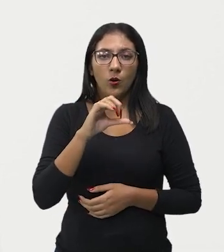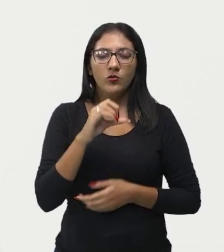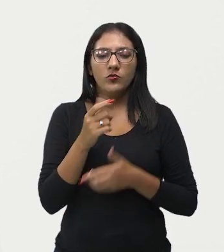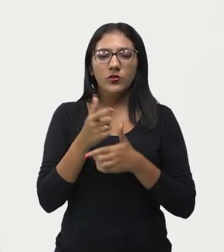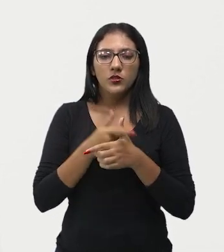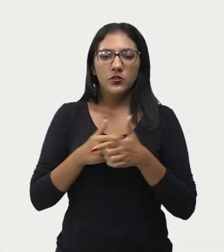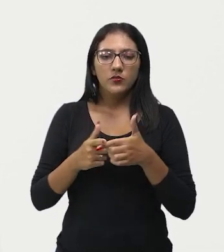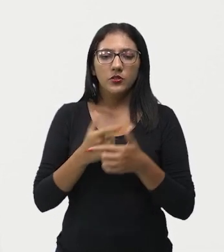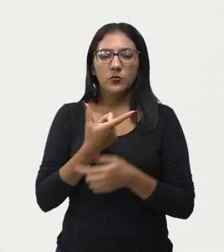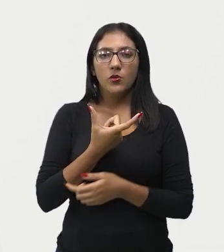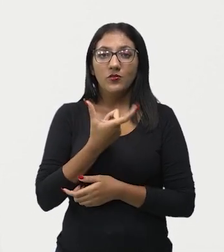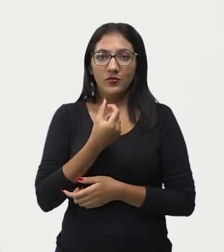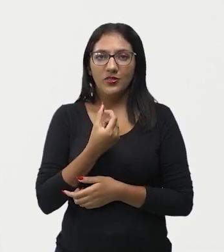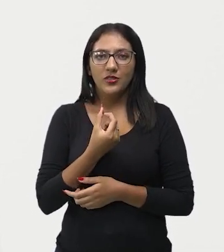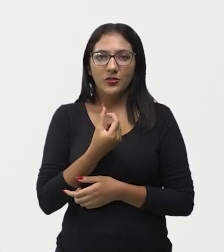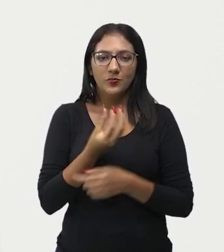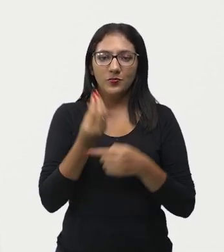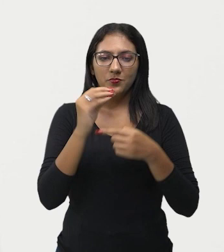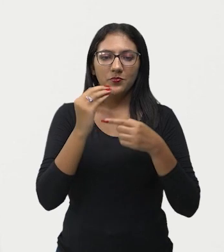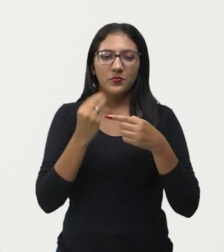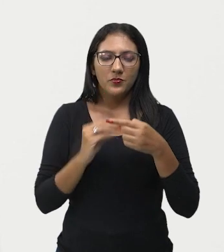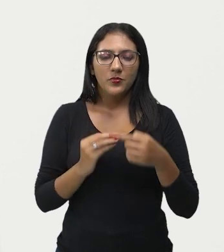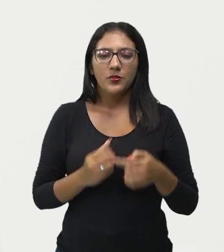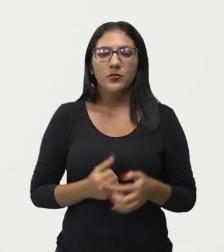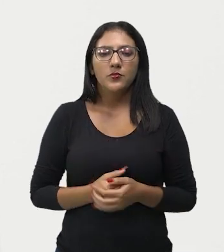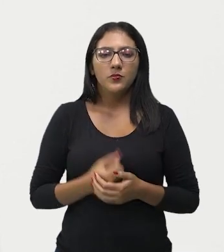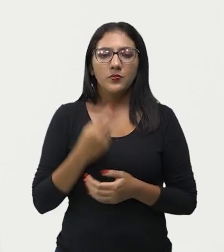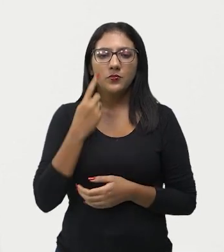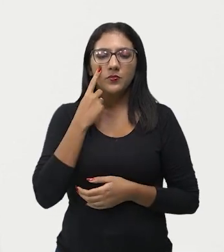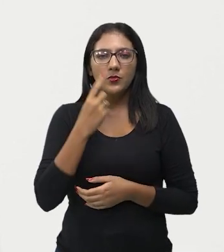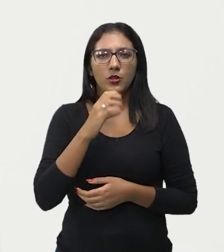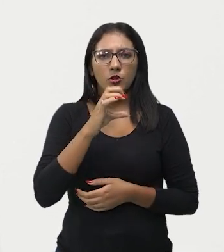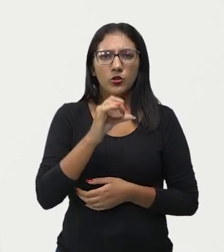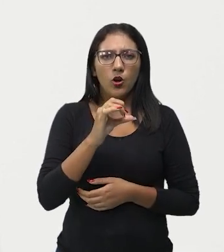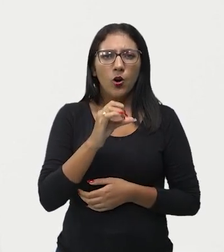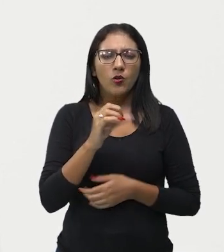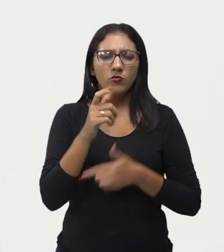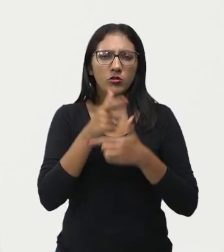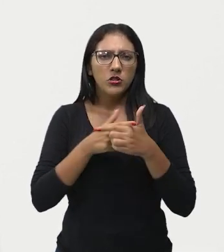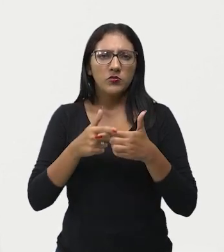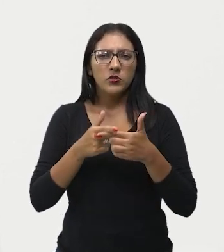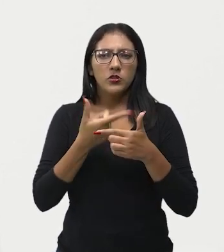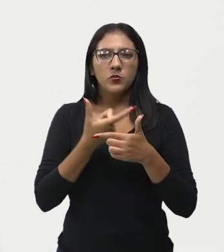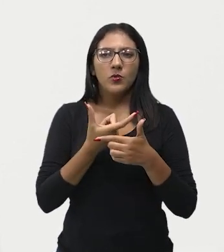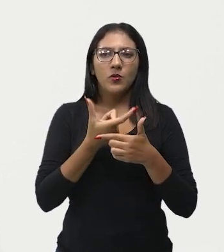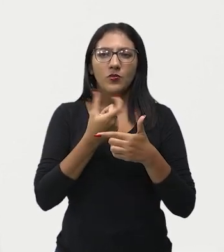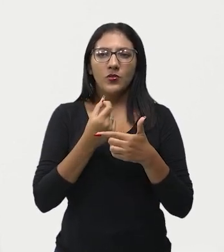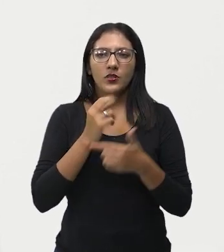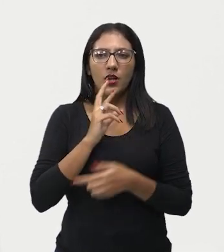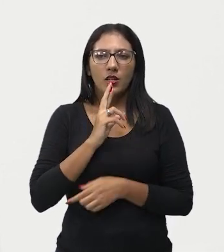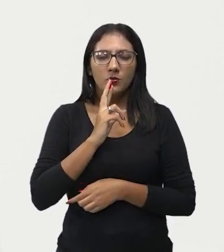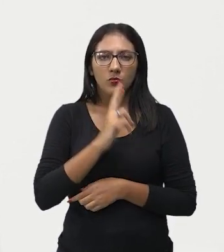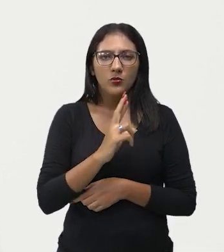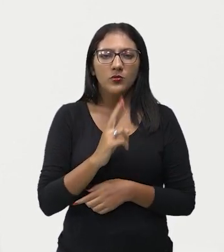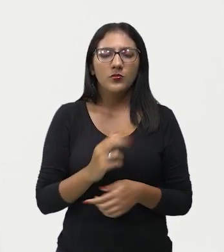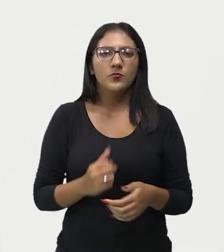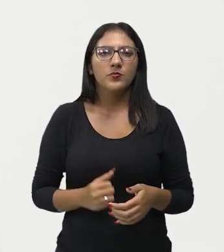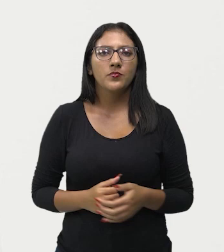dividido por 20, onde 9 dividido por 20, a resposta